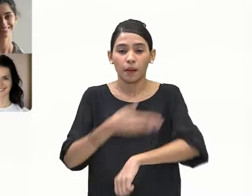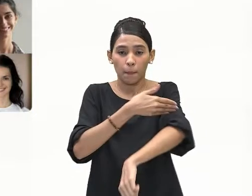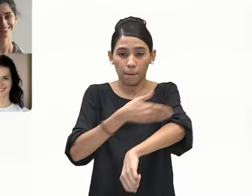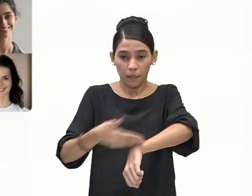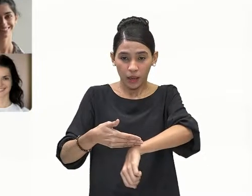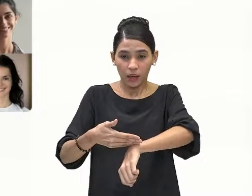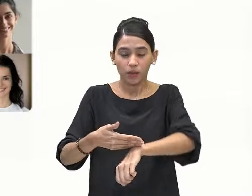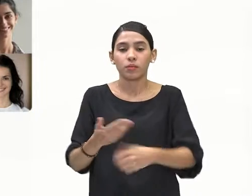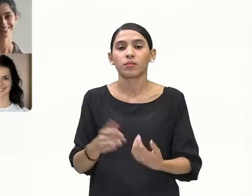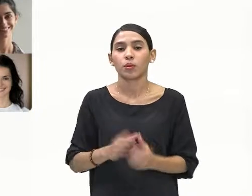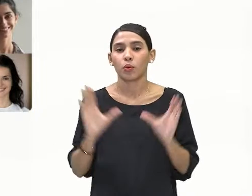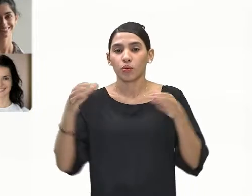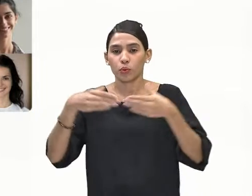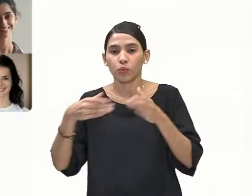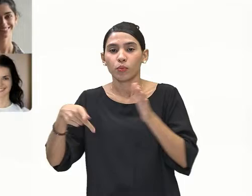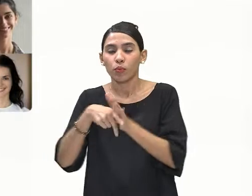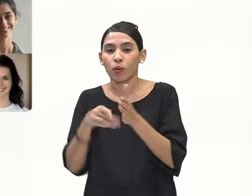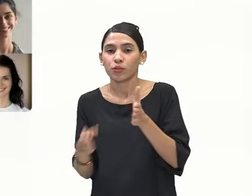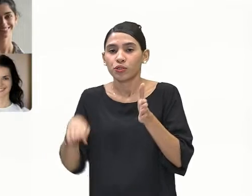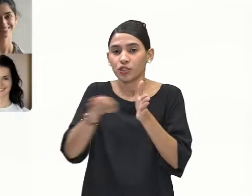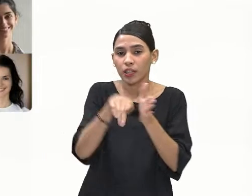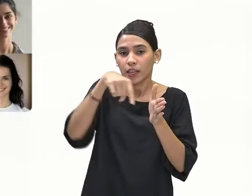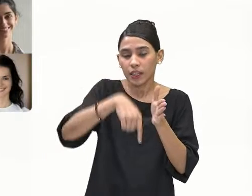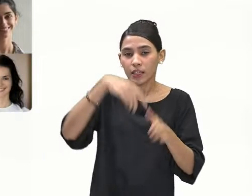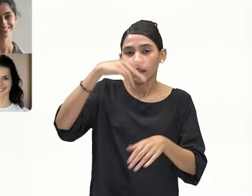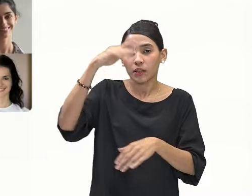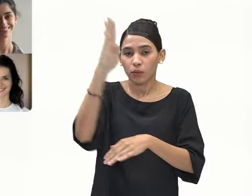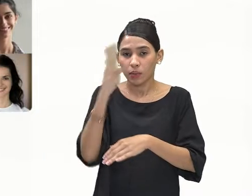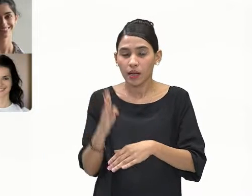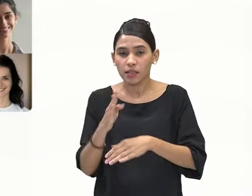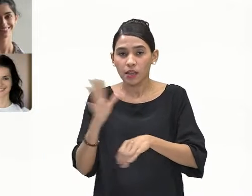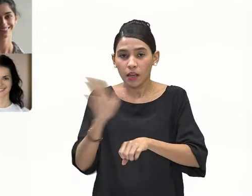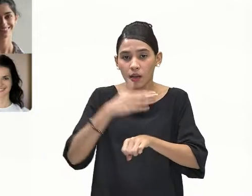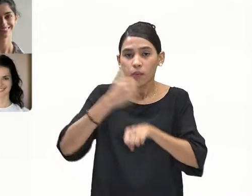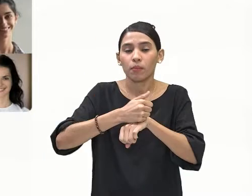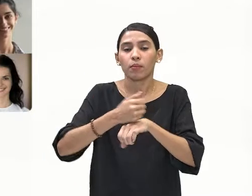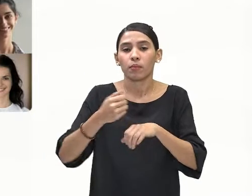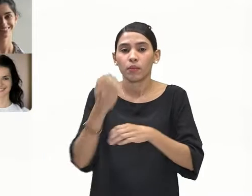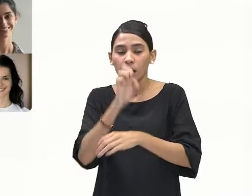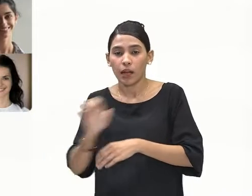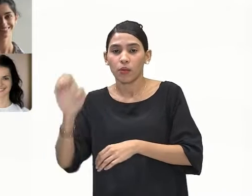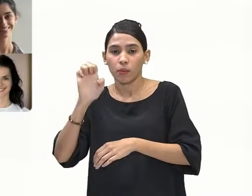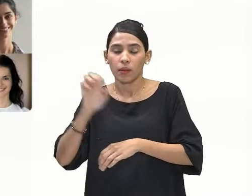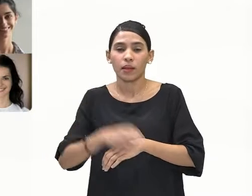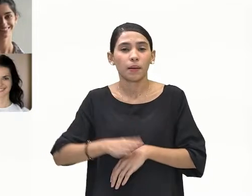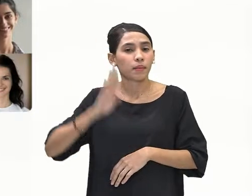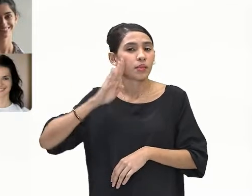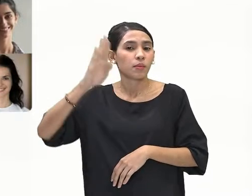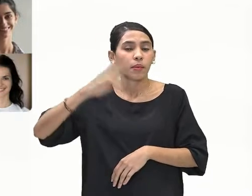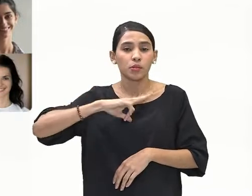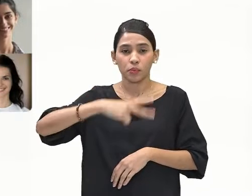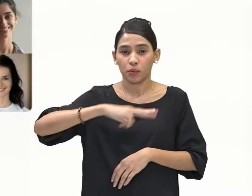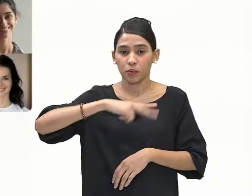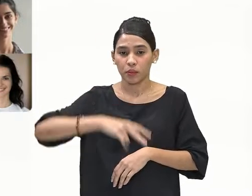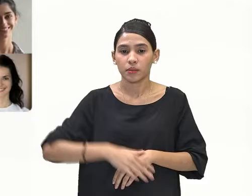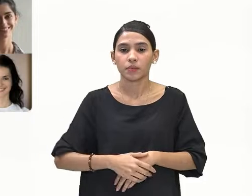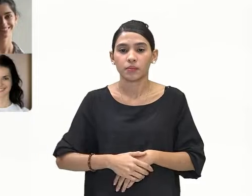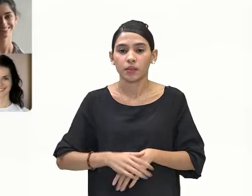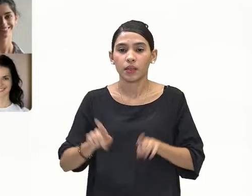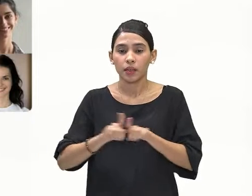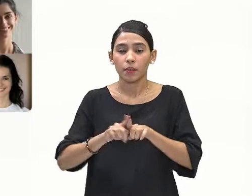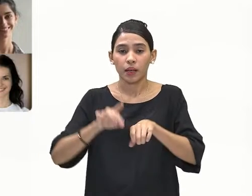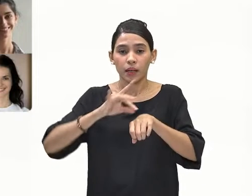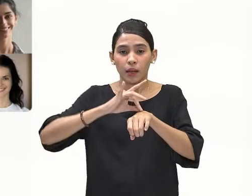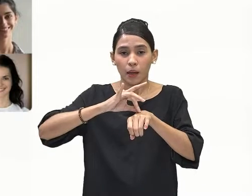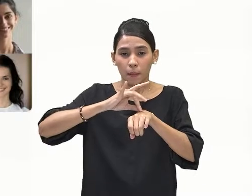brancos que começam vindo ao nosso território a partir da colonização europeia, principalmente portugueses. Temos os